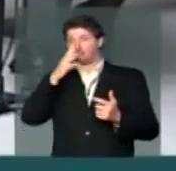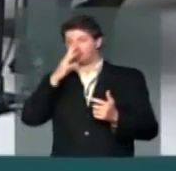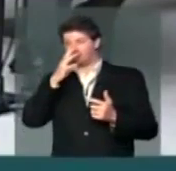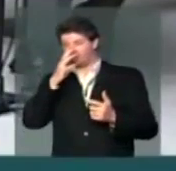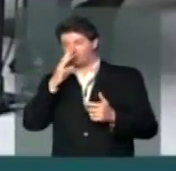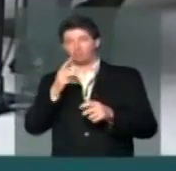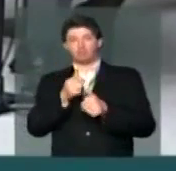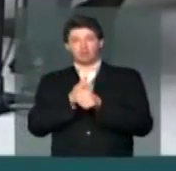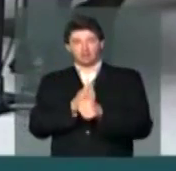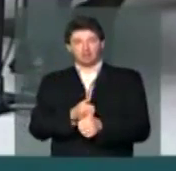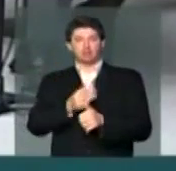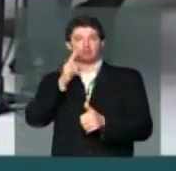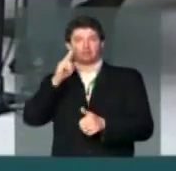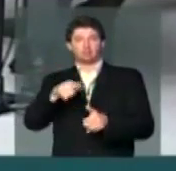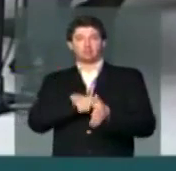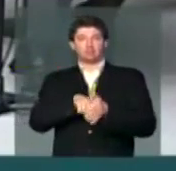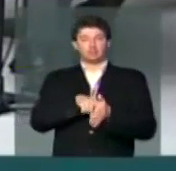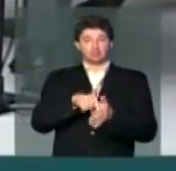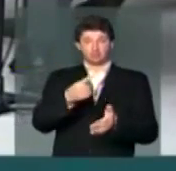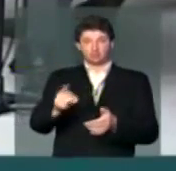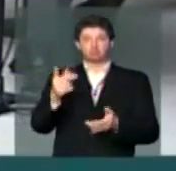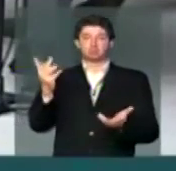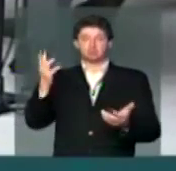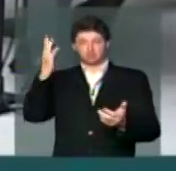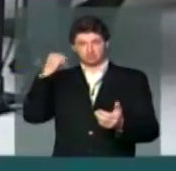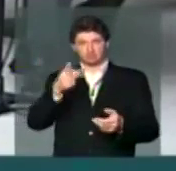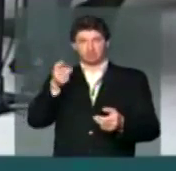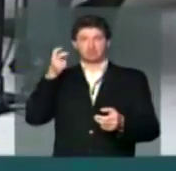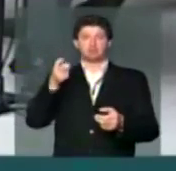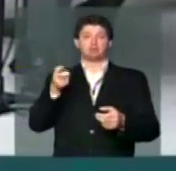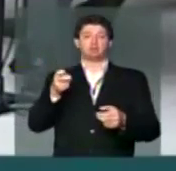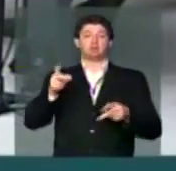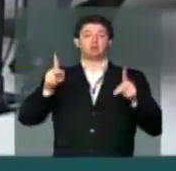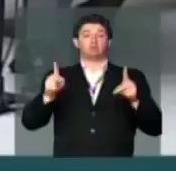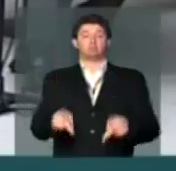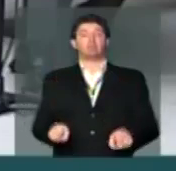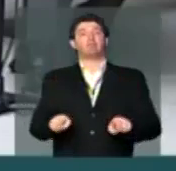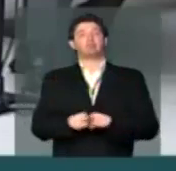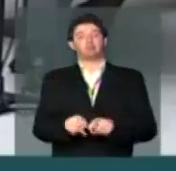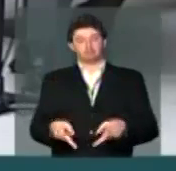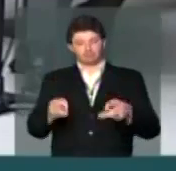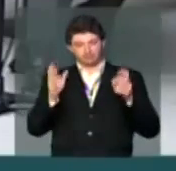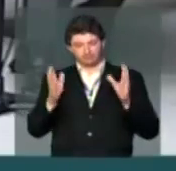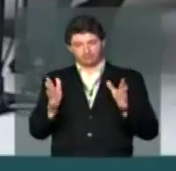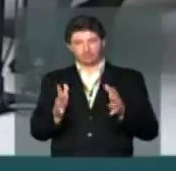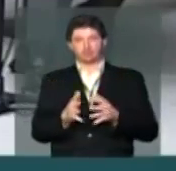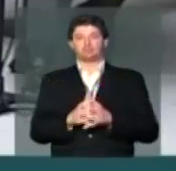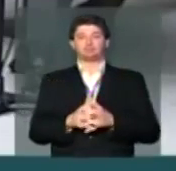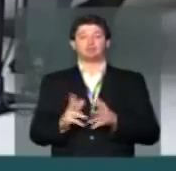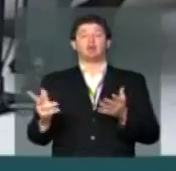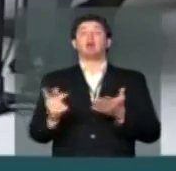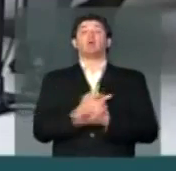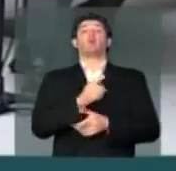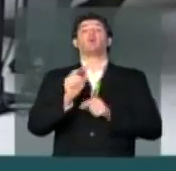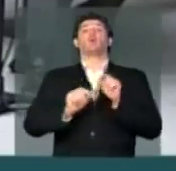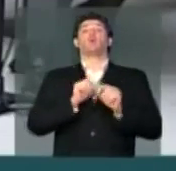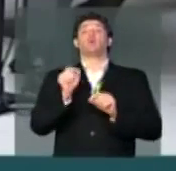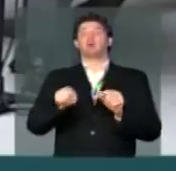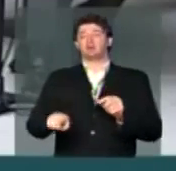aí as últimas pesquisas e percebemos que a população também já percebeu o que está acontecendo